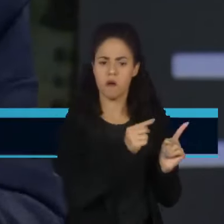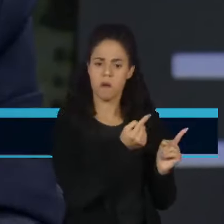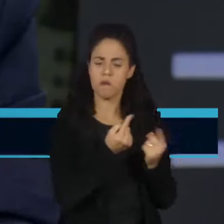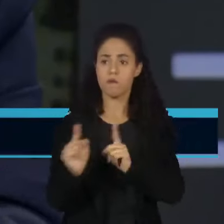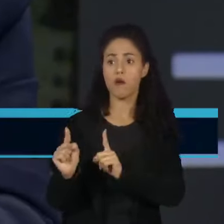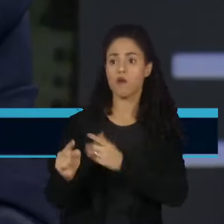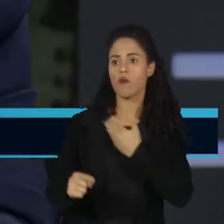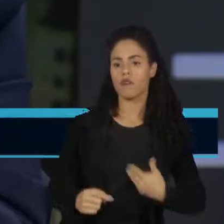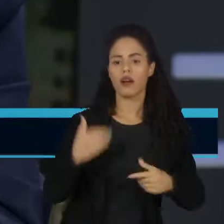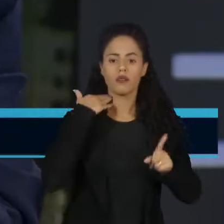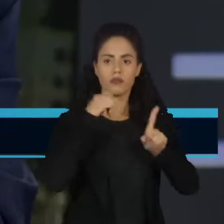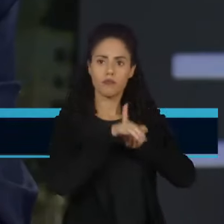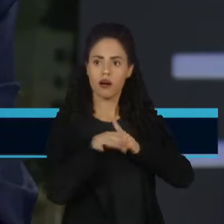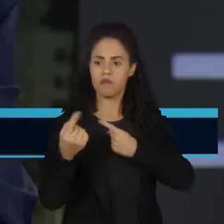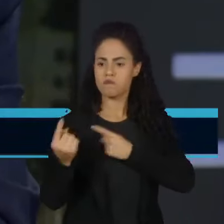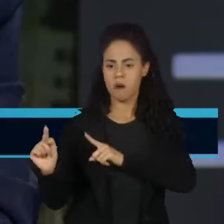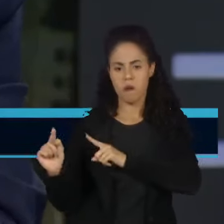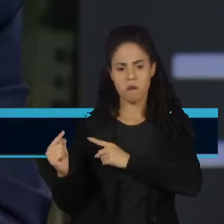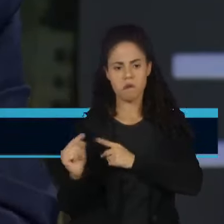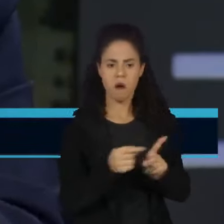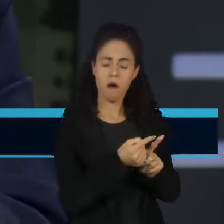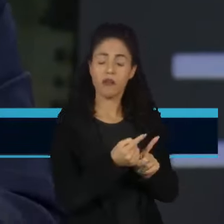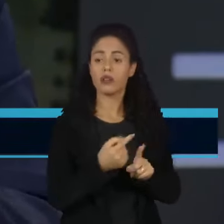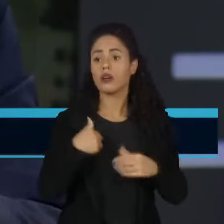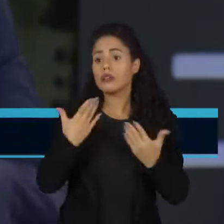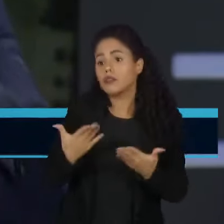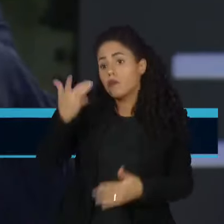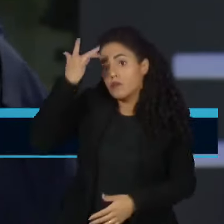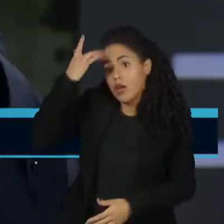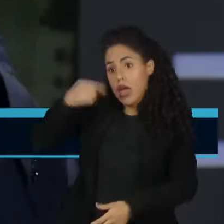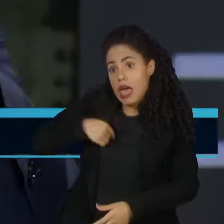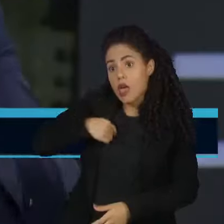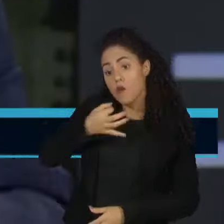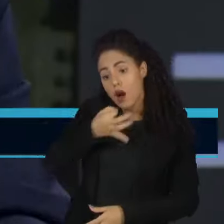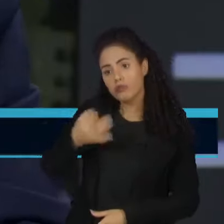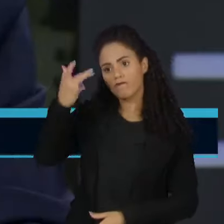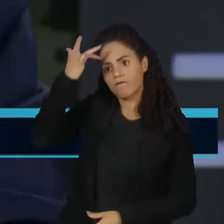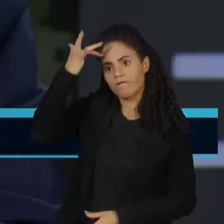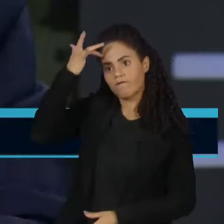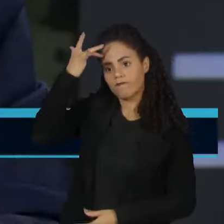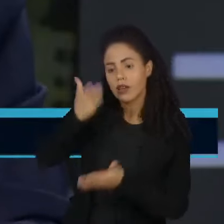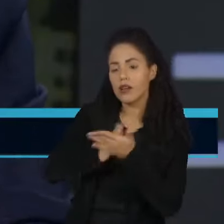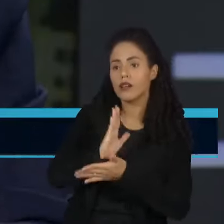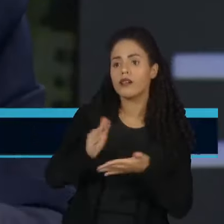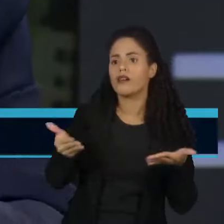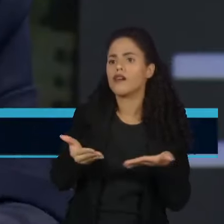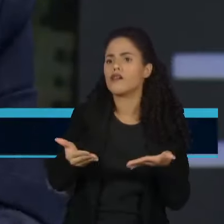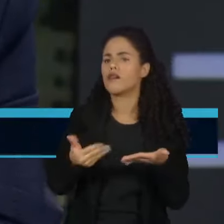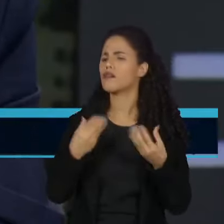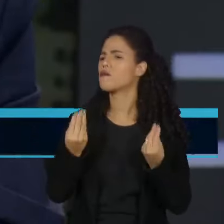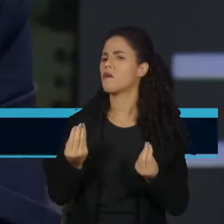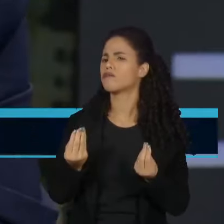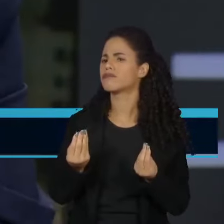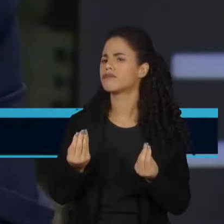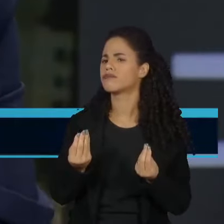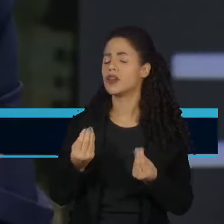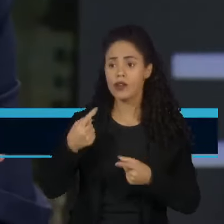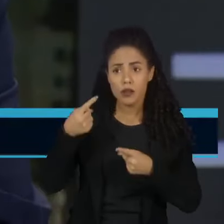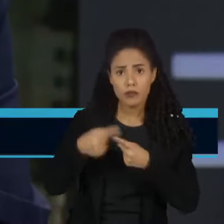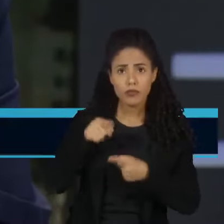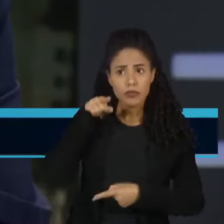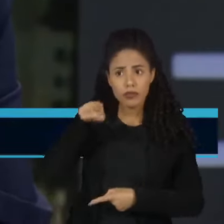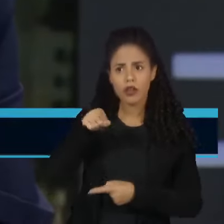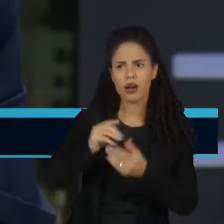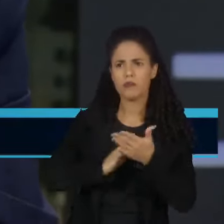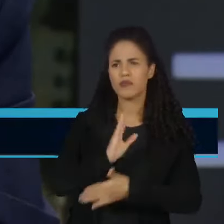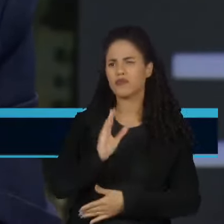eu sou contra a autonomia do Banco Central. Isso aí eu acho um absurdo, que foi aprovado há pouco tempo. Eu acho que é um verdadeiro absurdo. Então, foi aprovado